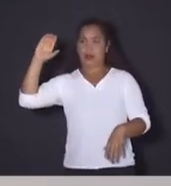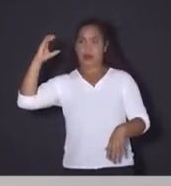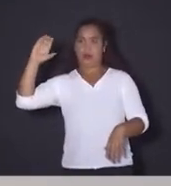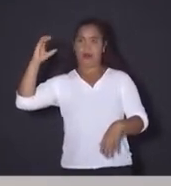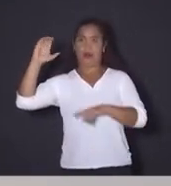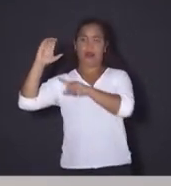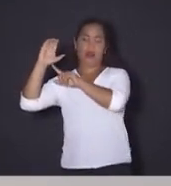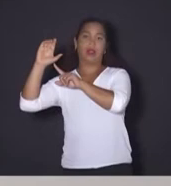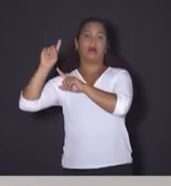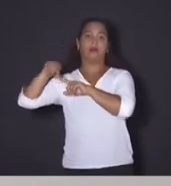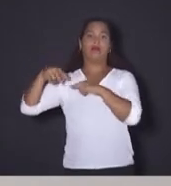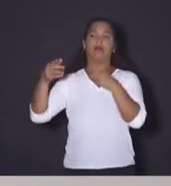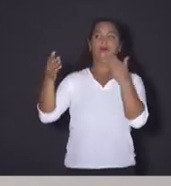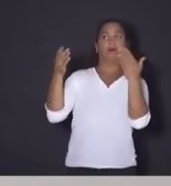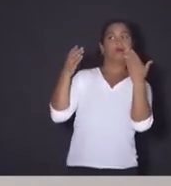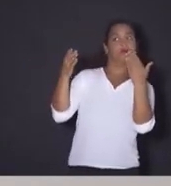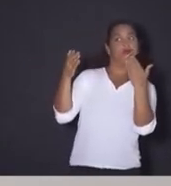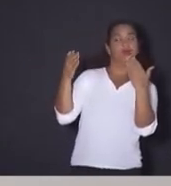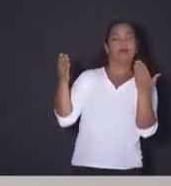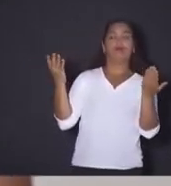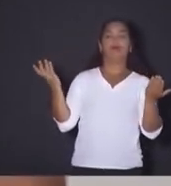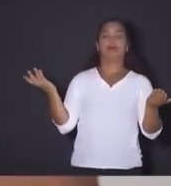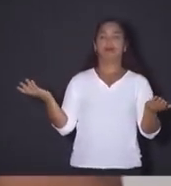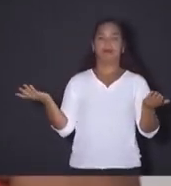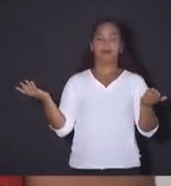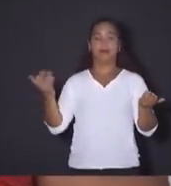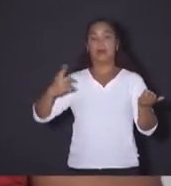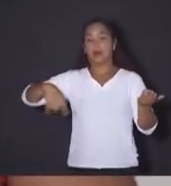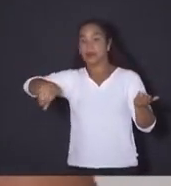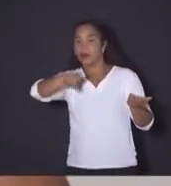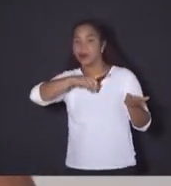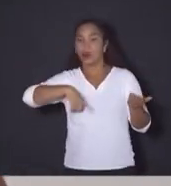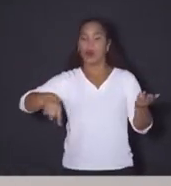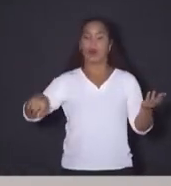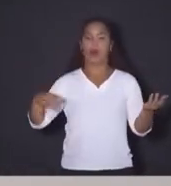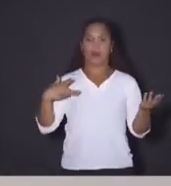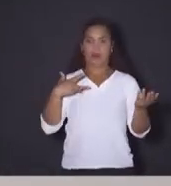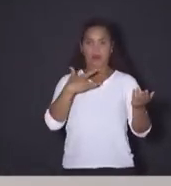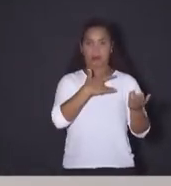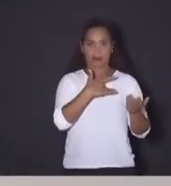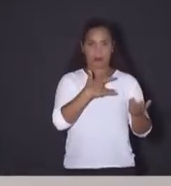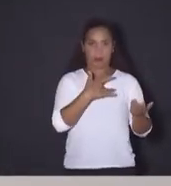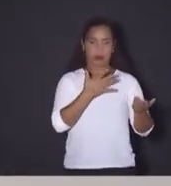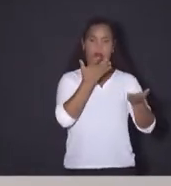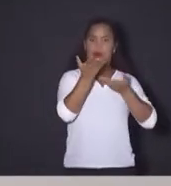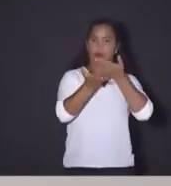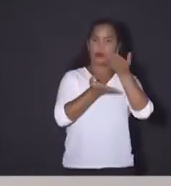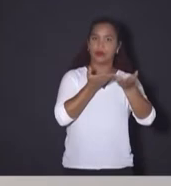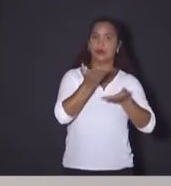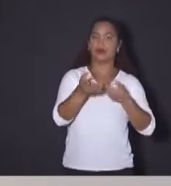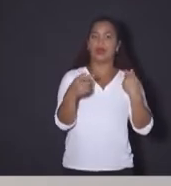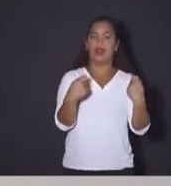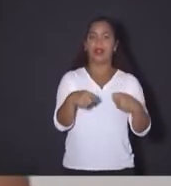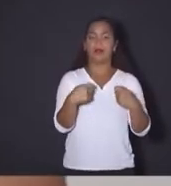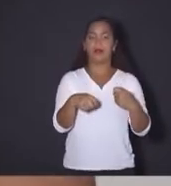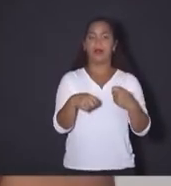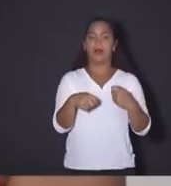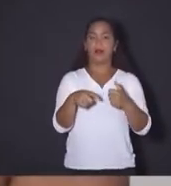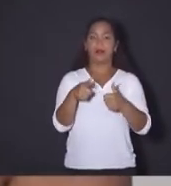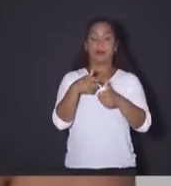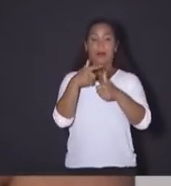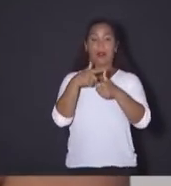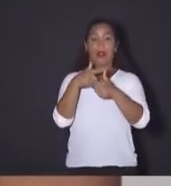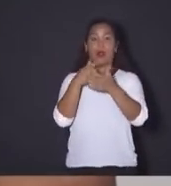desconfiada e aí que a gente tem lidado com nossas relações de saúde é a partir de um consumo também